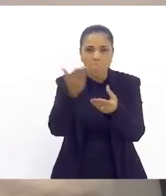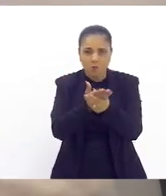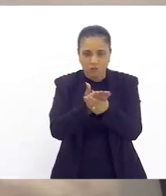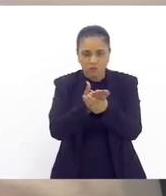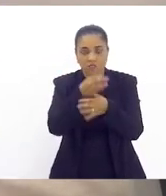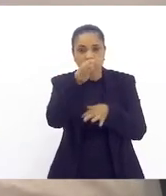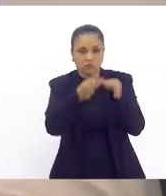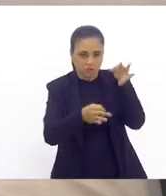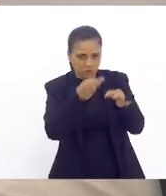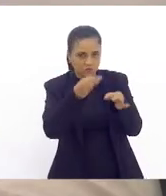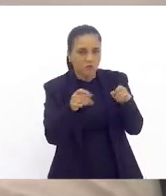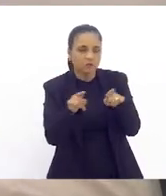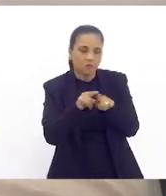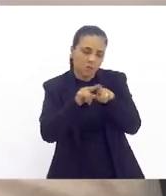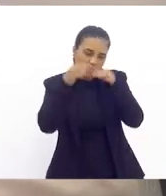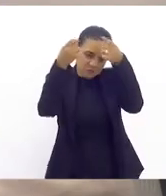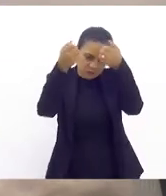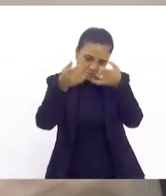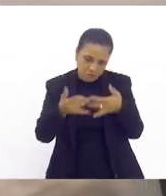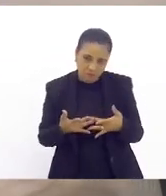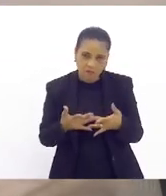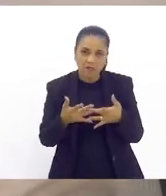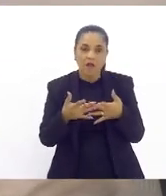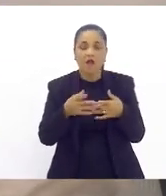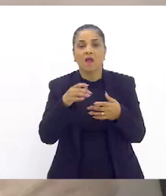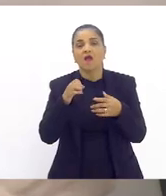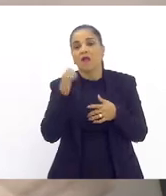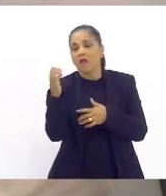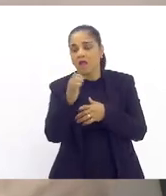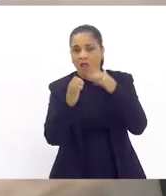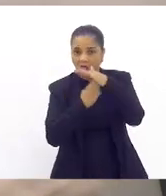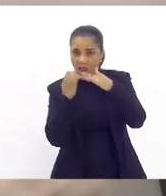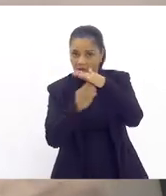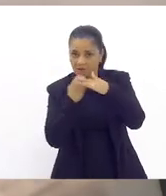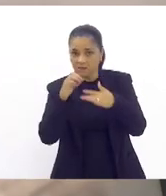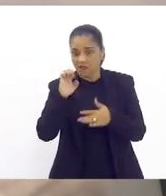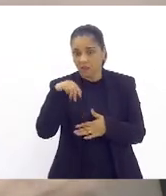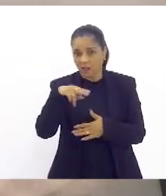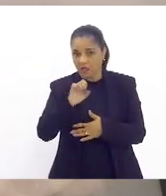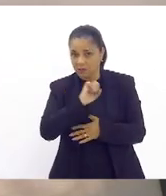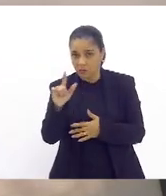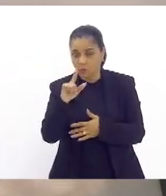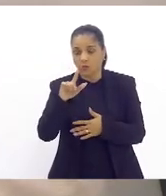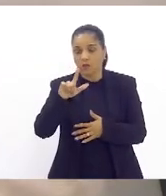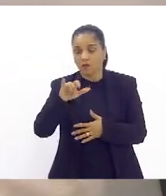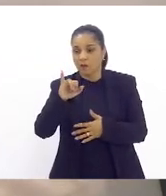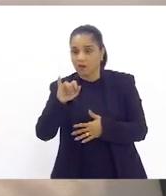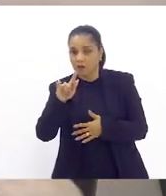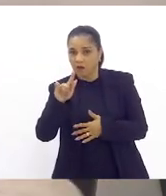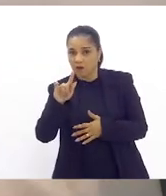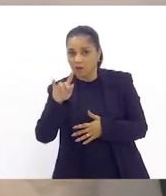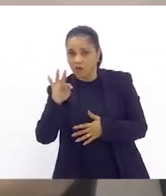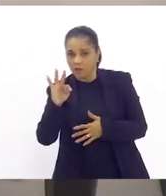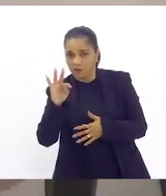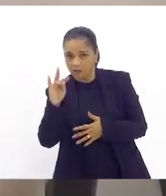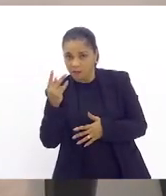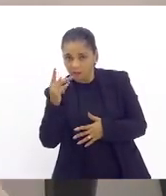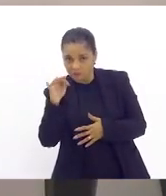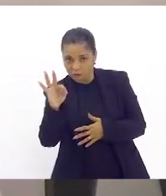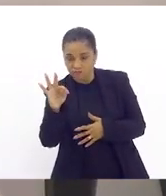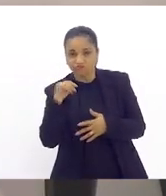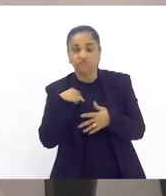é light são as as duas empresas que mais tem número de processos judicial no Tribunal de Justiça